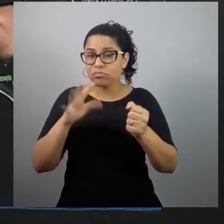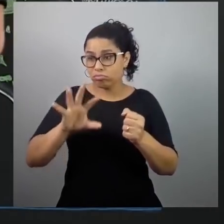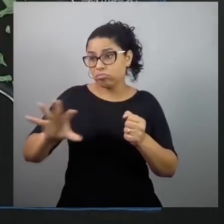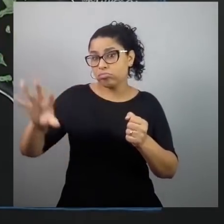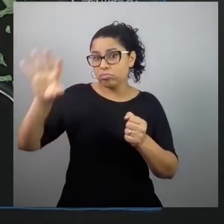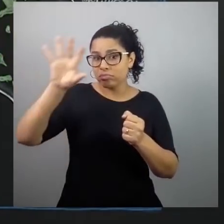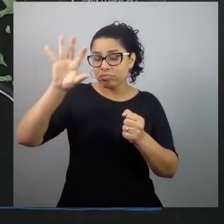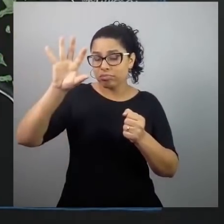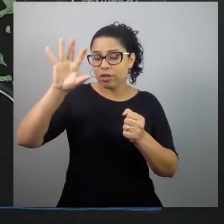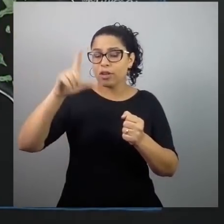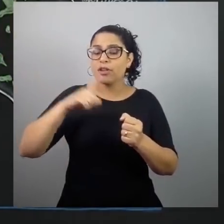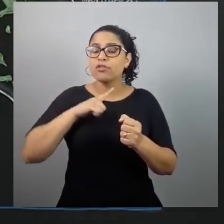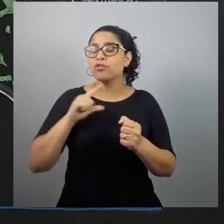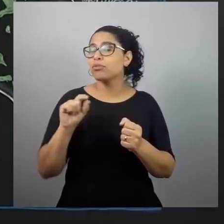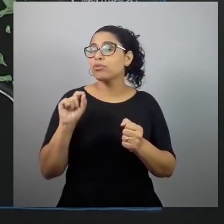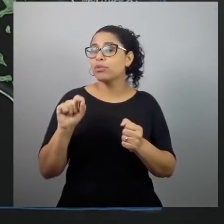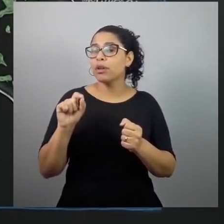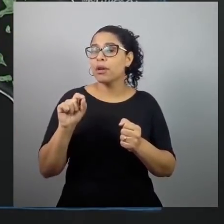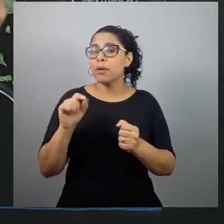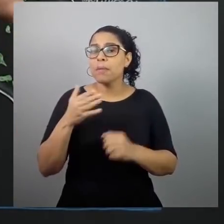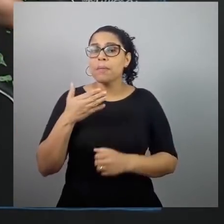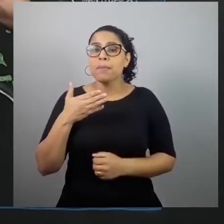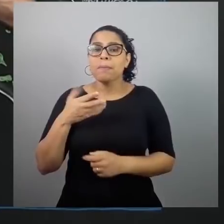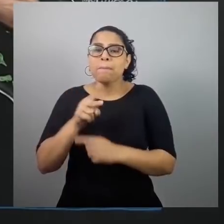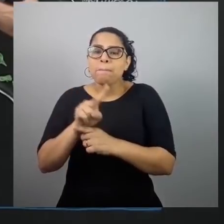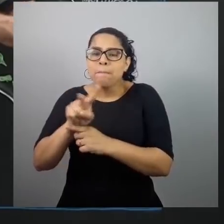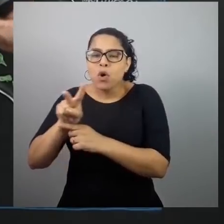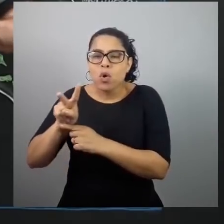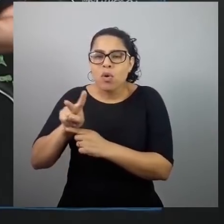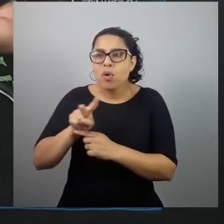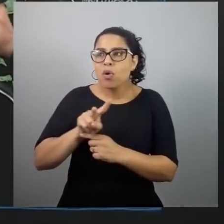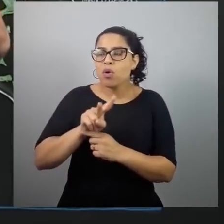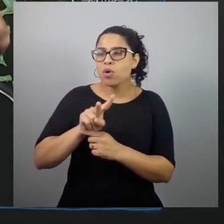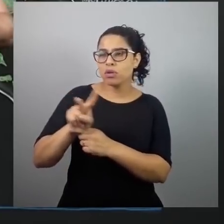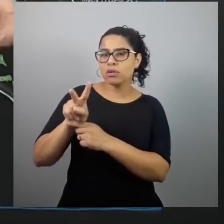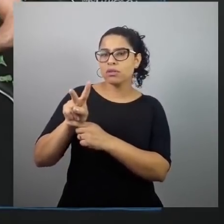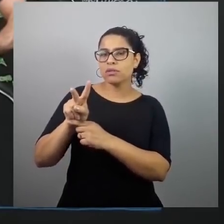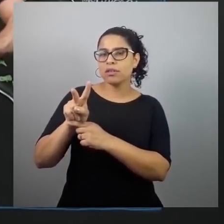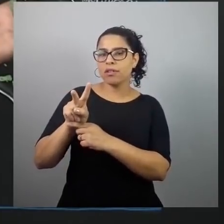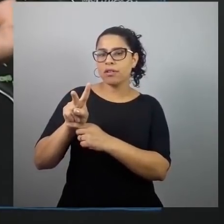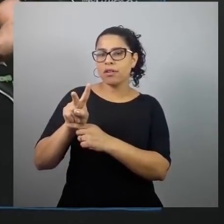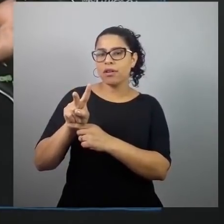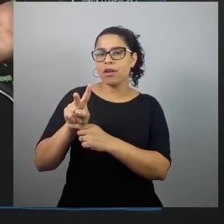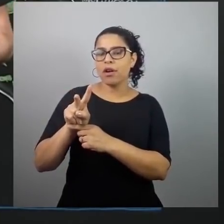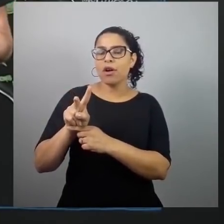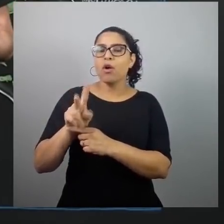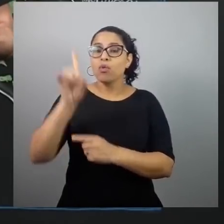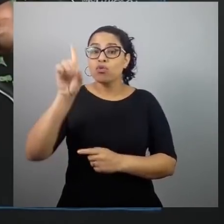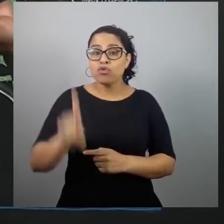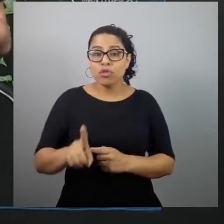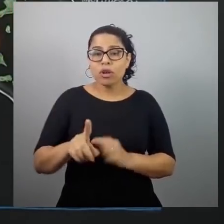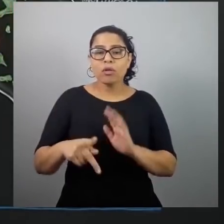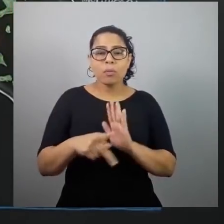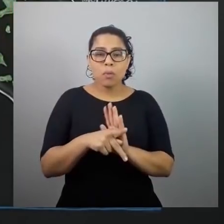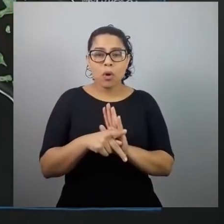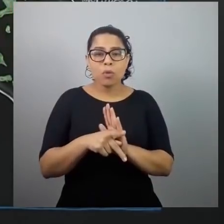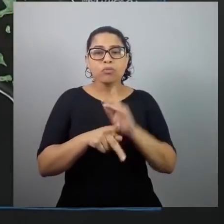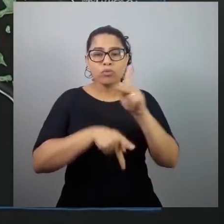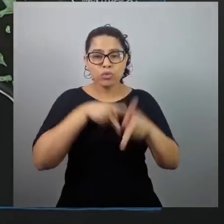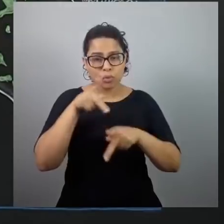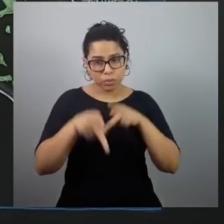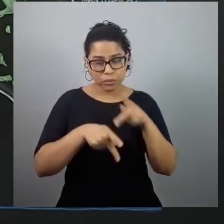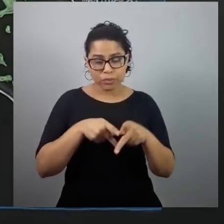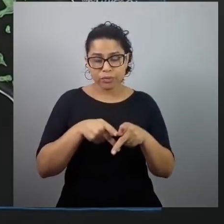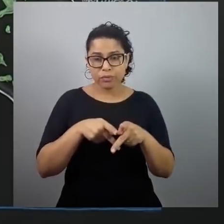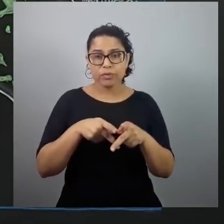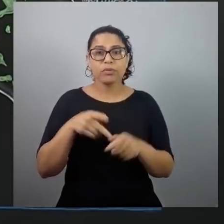se tinha teoricamente um intuito de proteção, de maior atendimento dos direitos dessas pessoas, tinha um lado